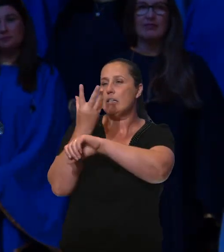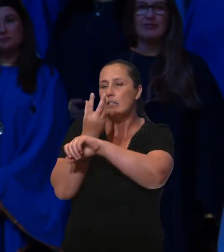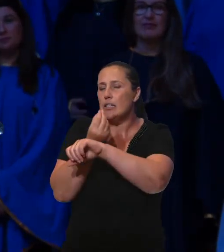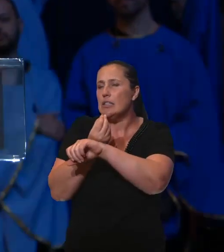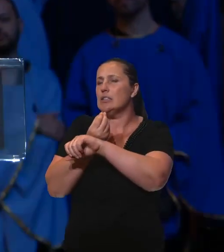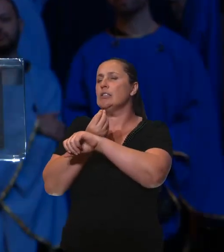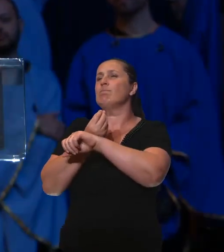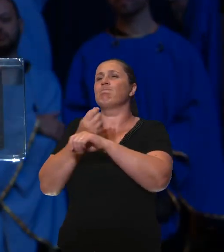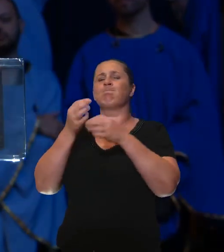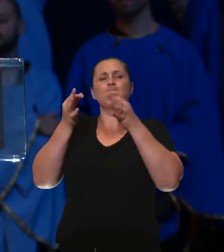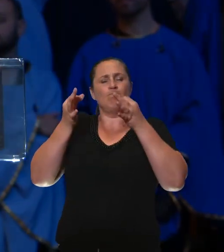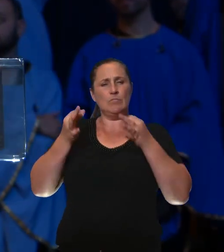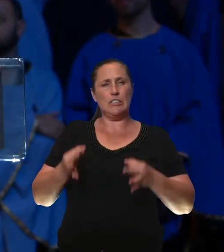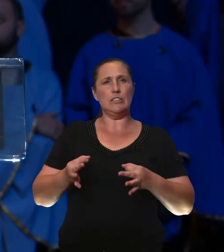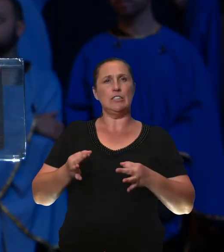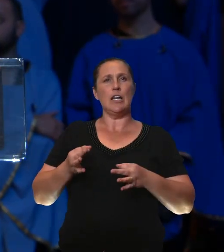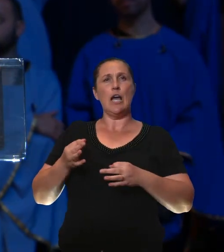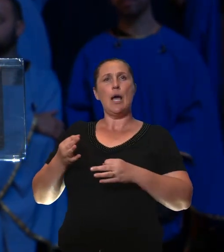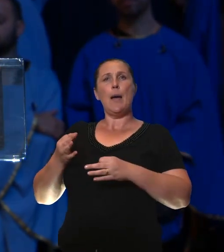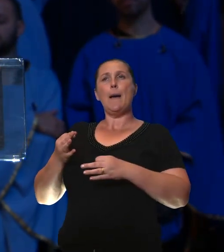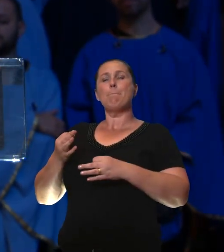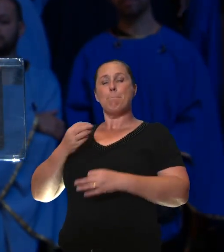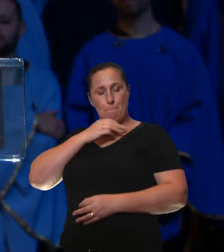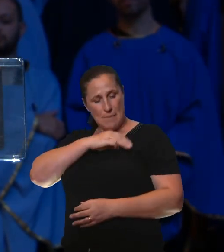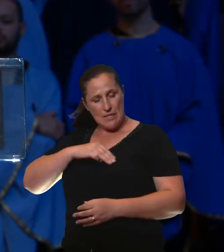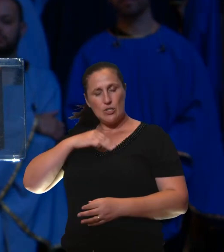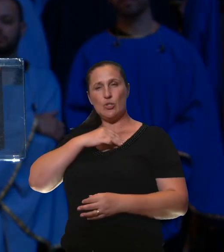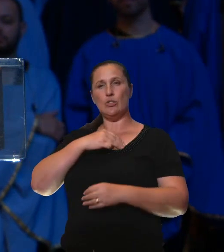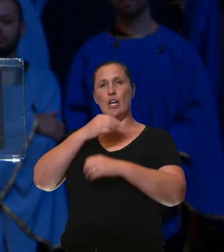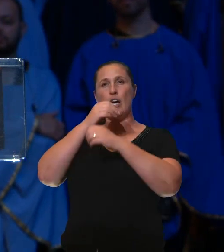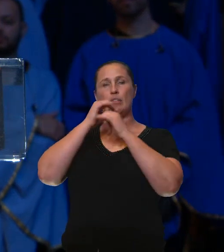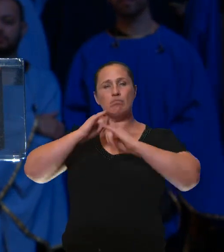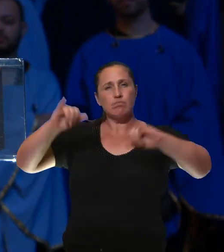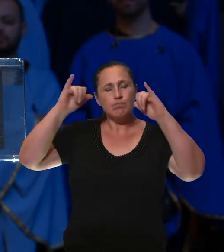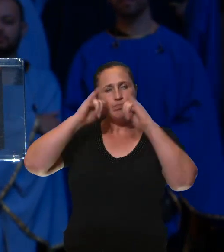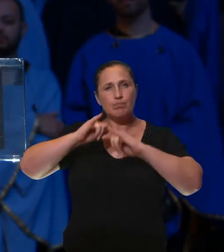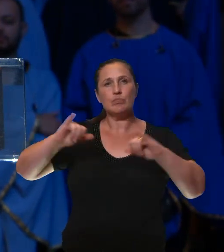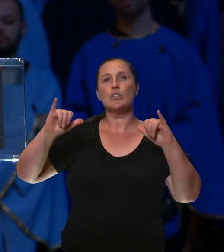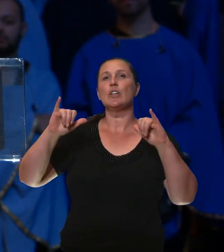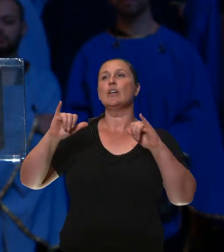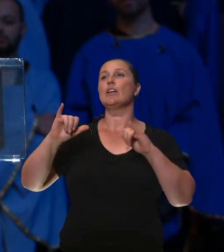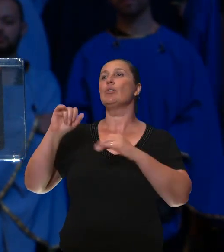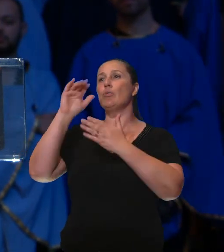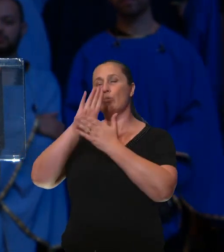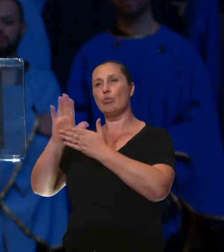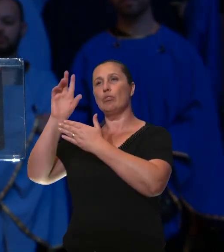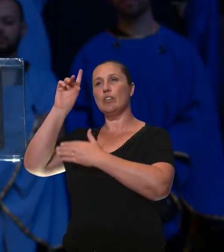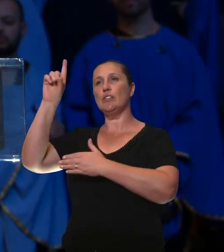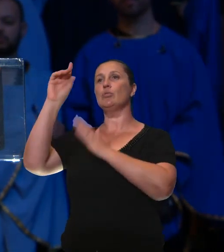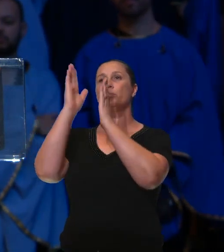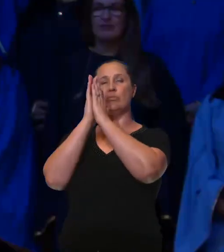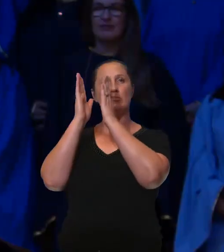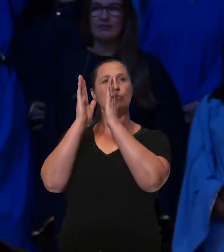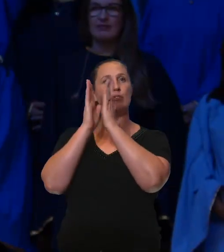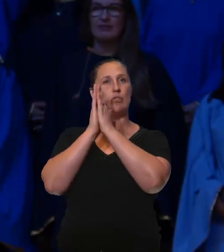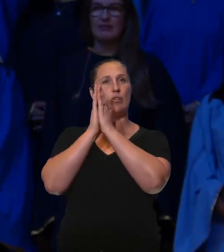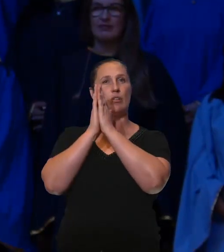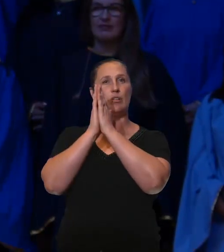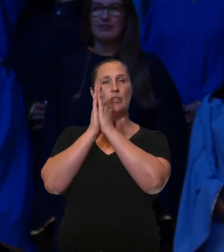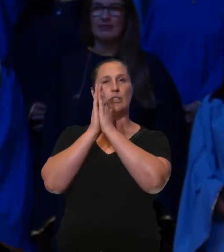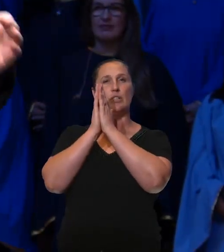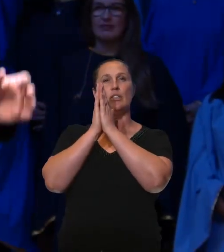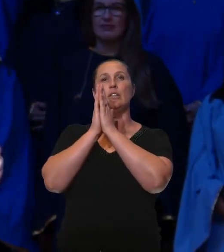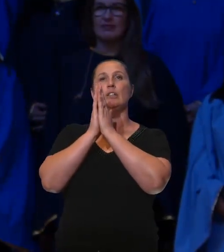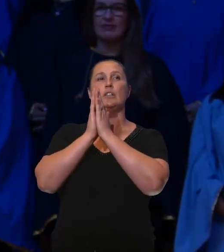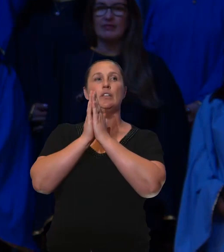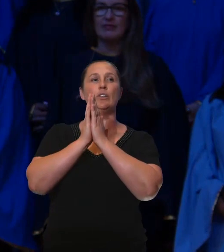igreja missionária, uma igreja que transborda do amor de Jesus. E eu louvo a Deus, eu oro, para que,